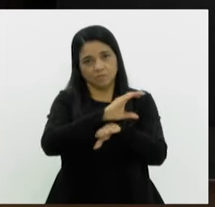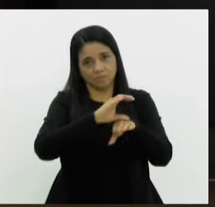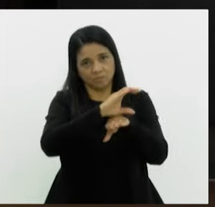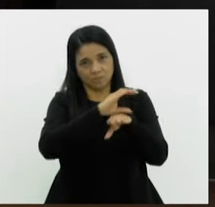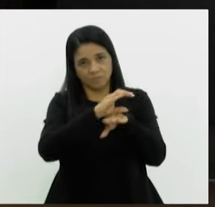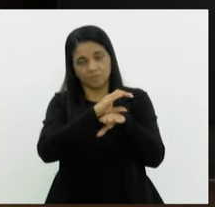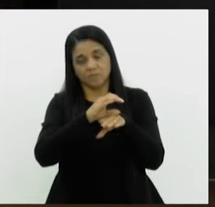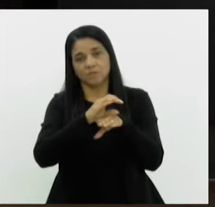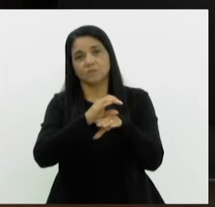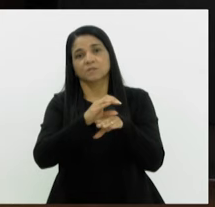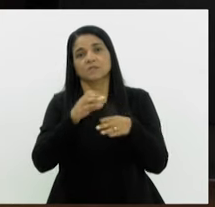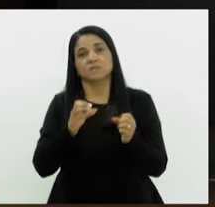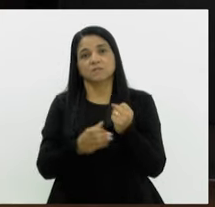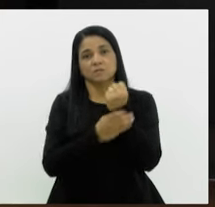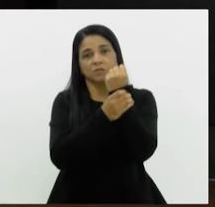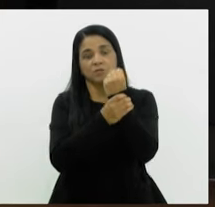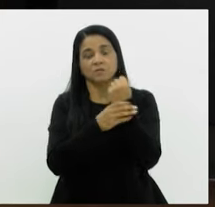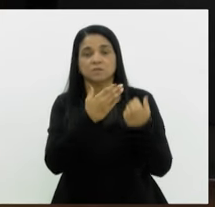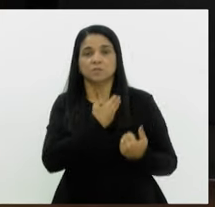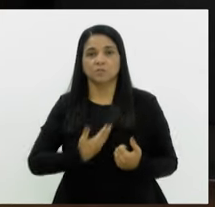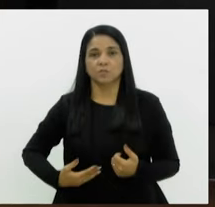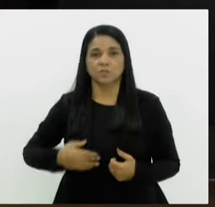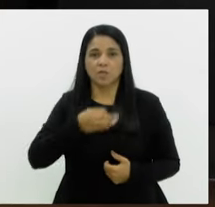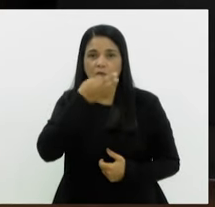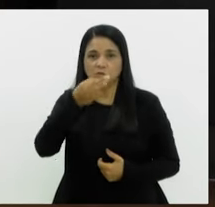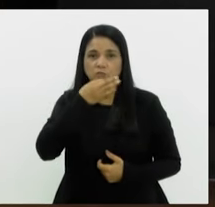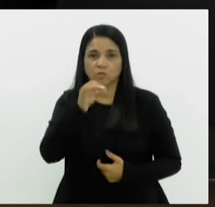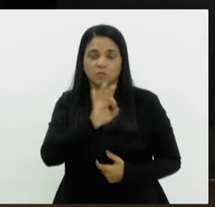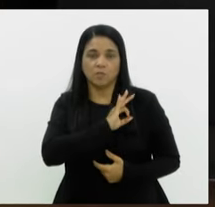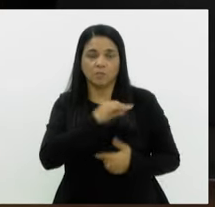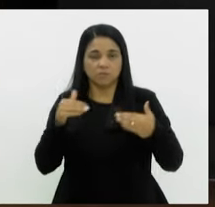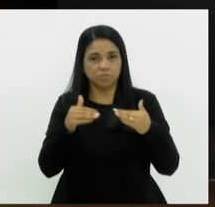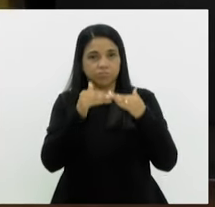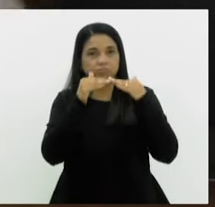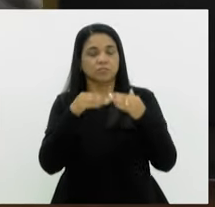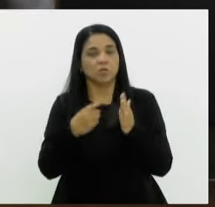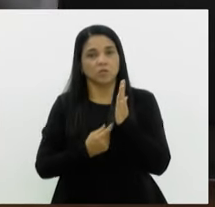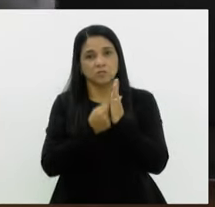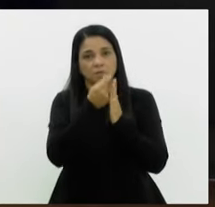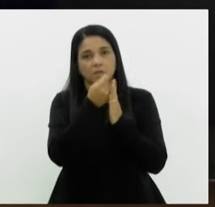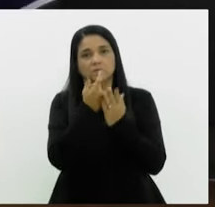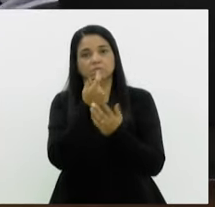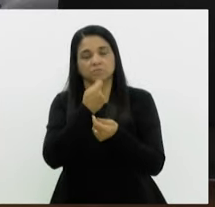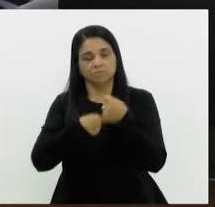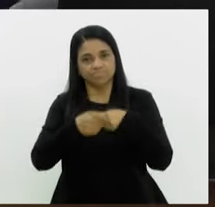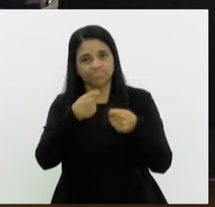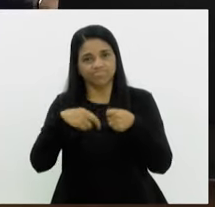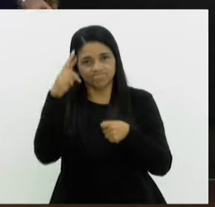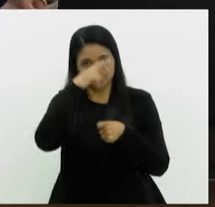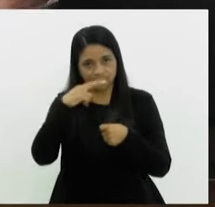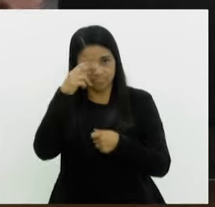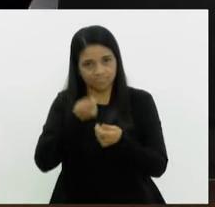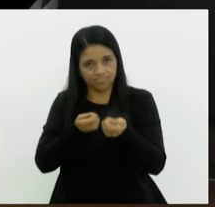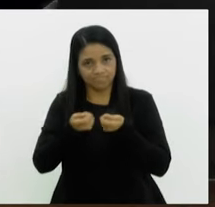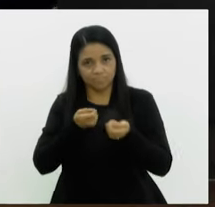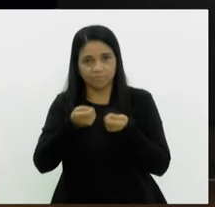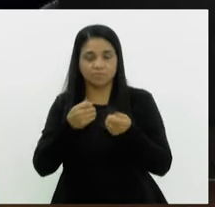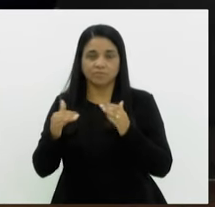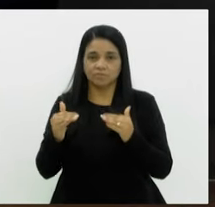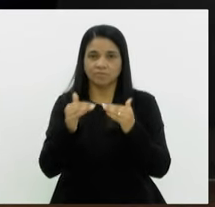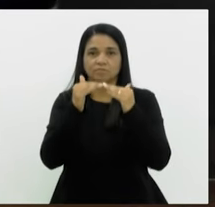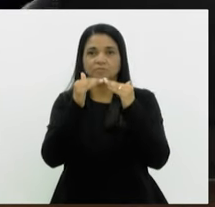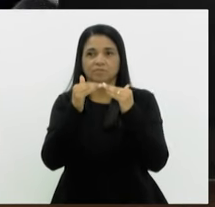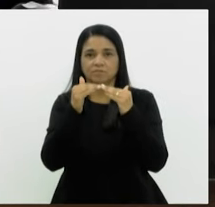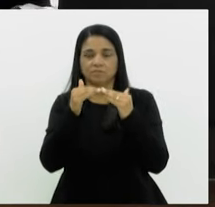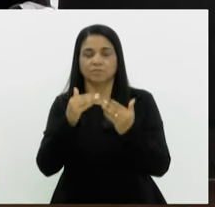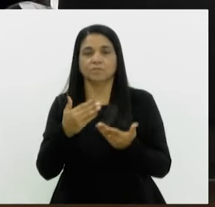Constitucionalidade, de Segurança Pública e Assuntos de Polícia favorável e de Orçamento, Finanças, Fiscalização Financeira e Controle